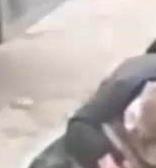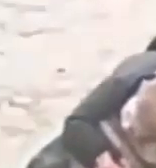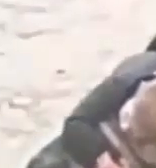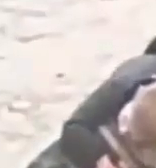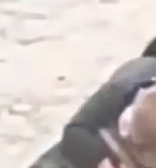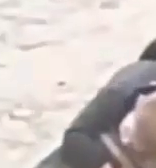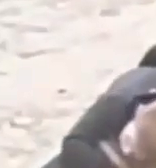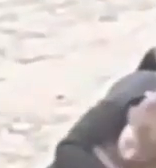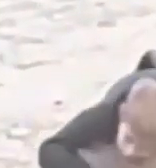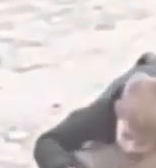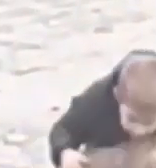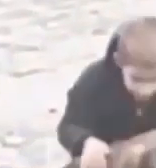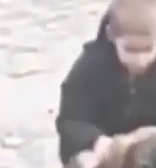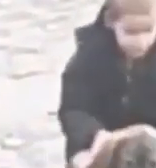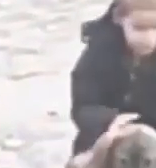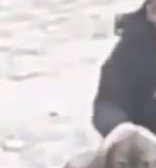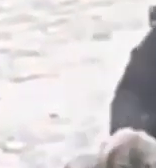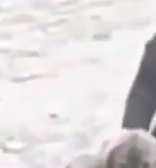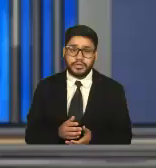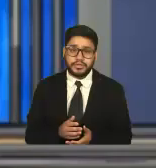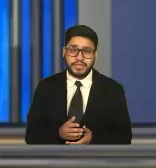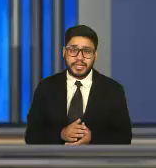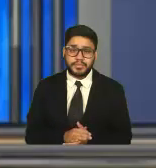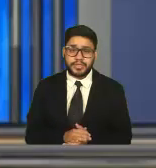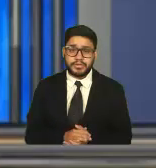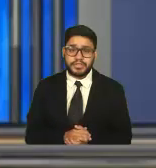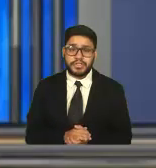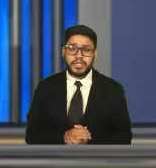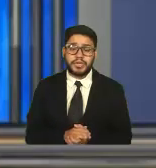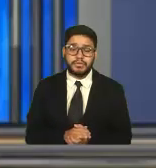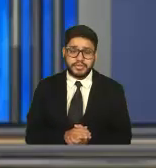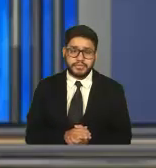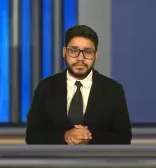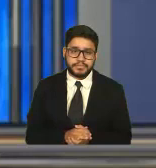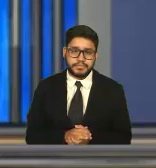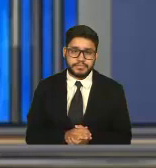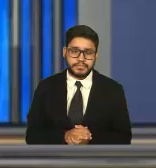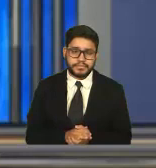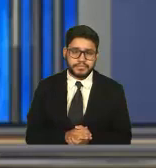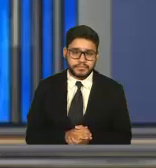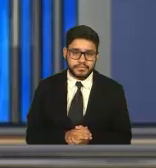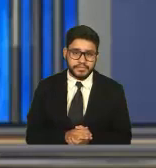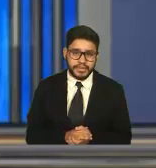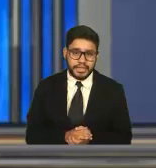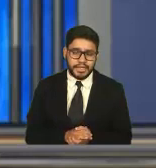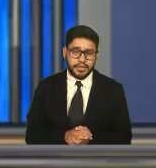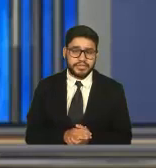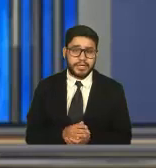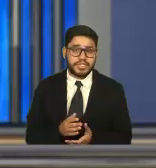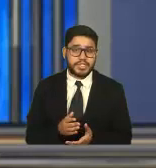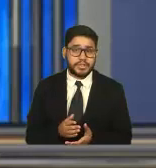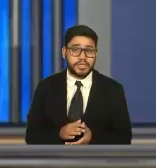gentil" o registro foi feito na cidade de grozni ao capital da China na Rússia bom